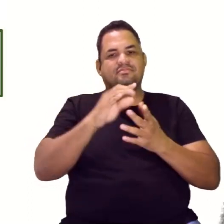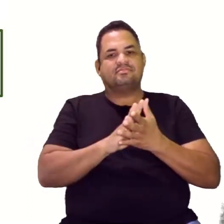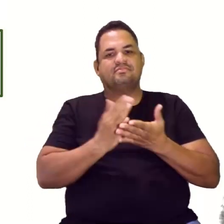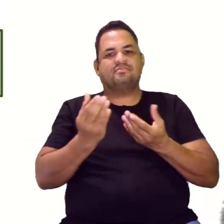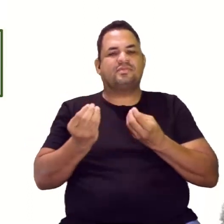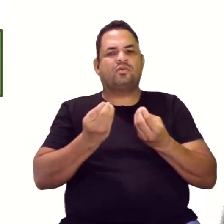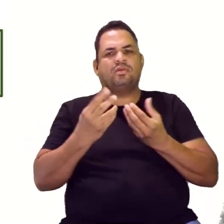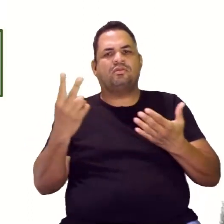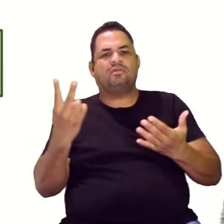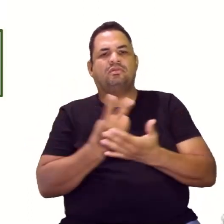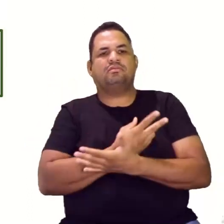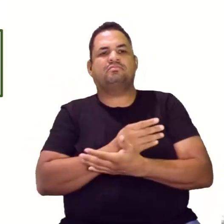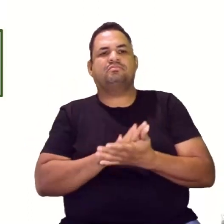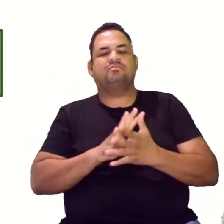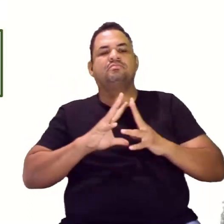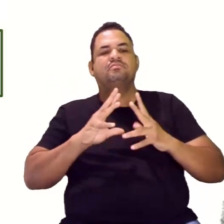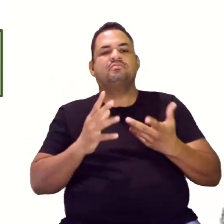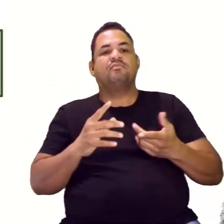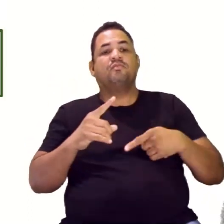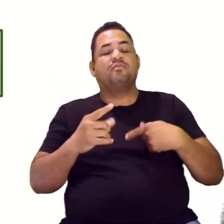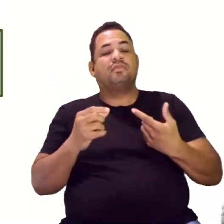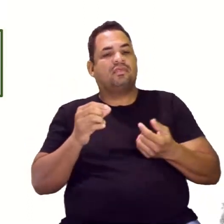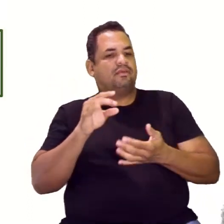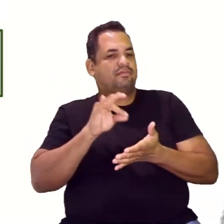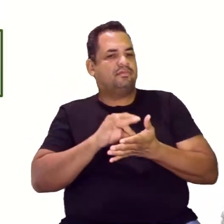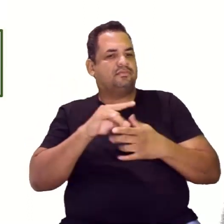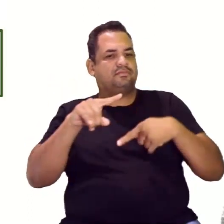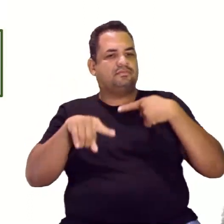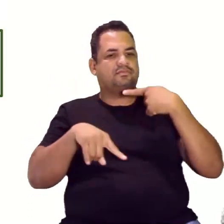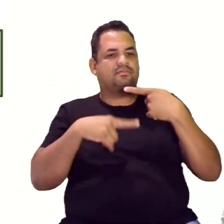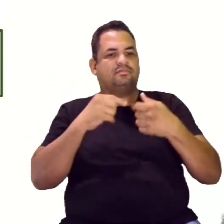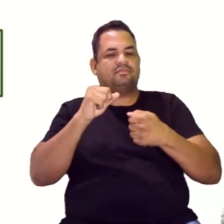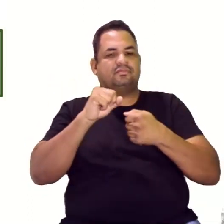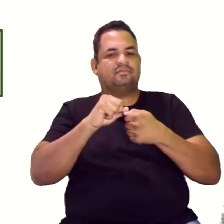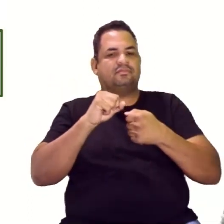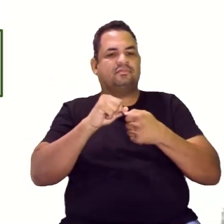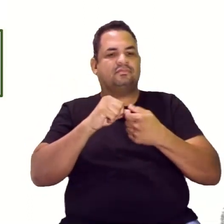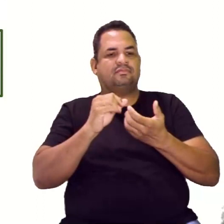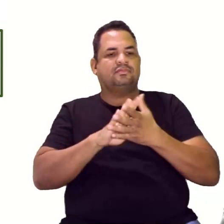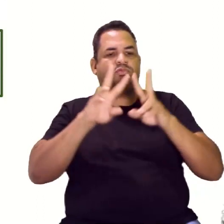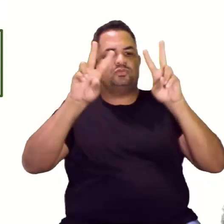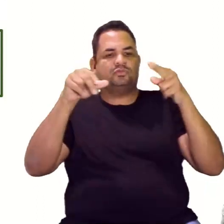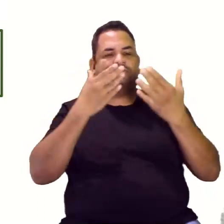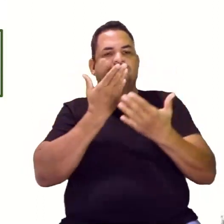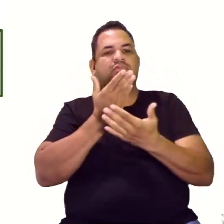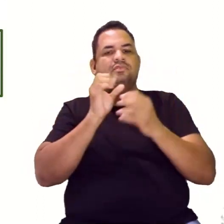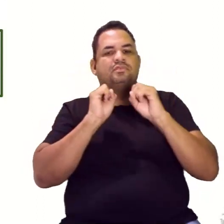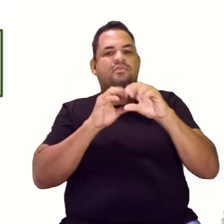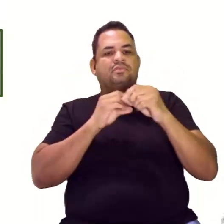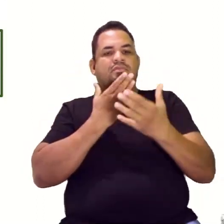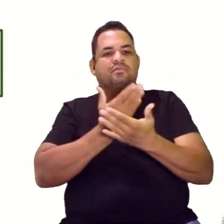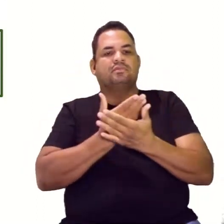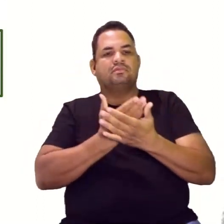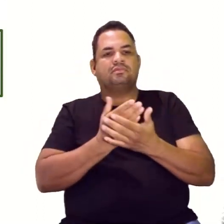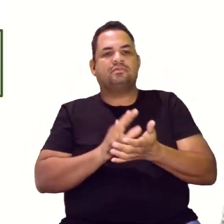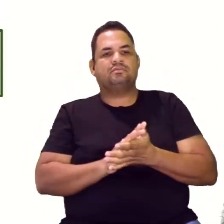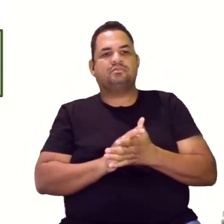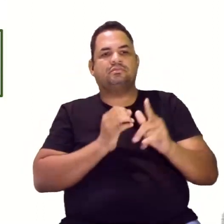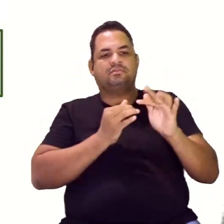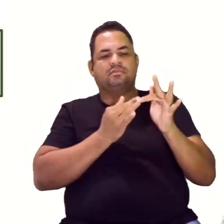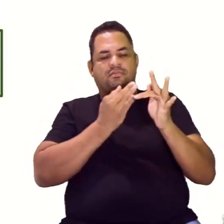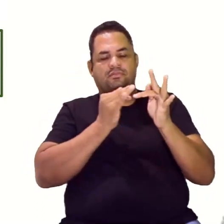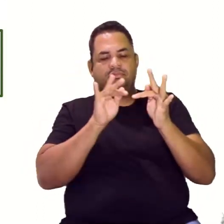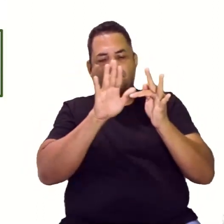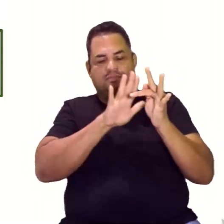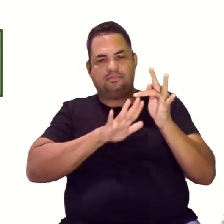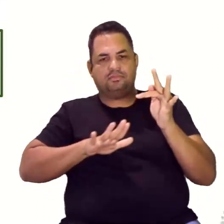suas condições, né? E tudo mais. E claro, depois a gente vai realmente para o assunto que foi tratado na aula. A função logarítmica é do